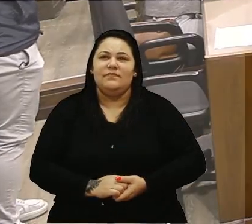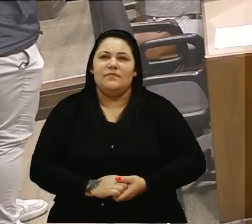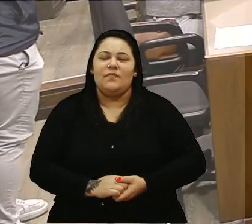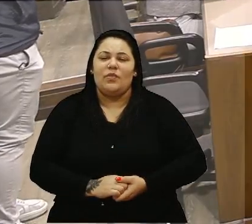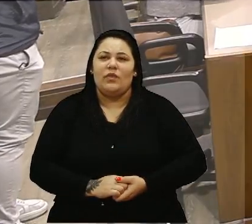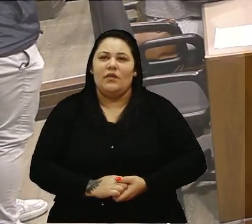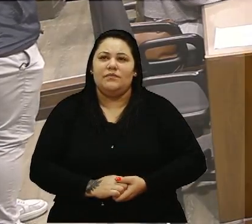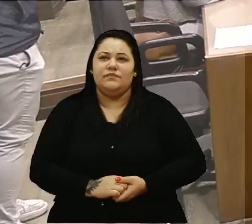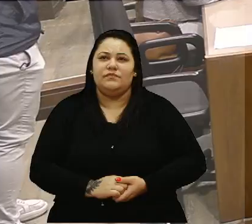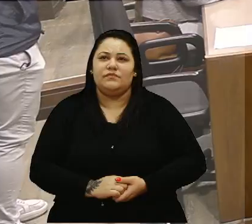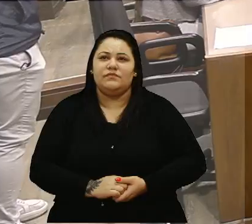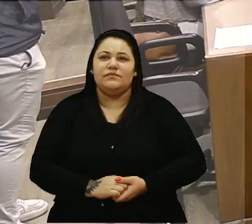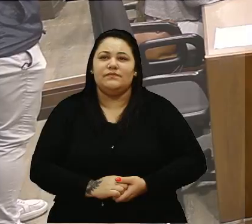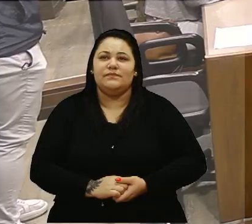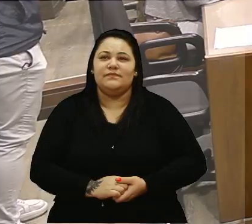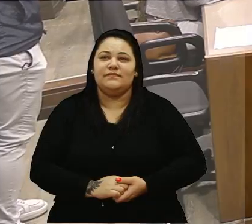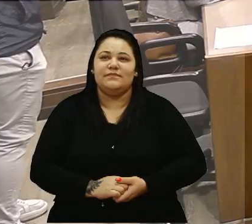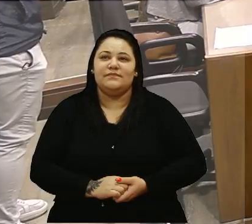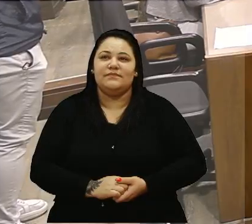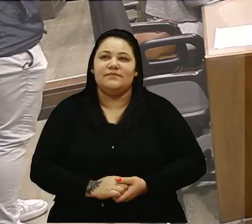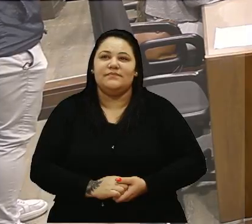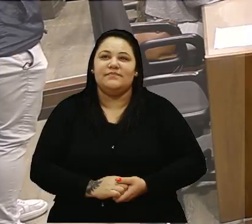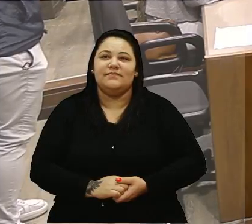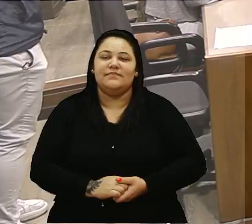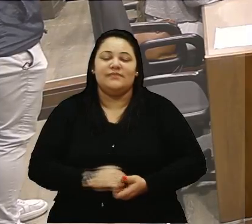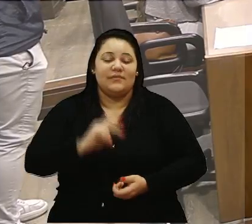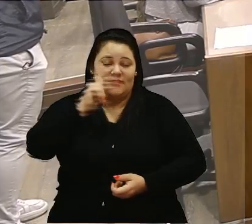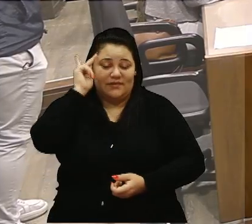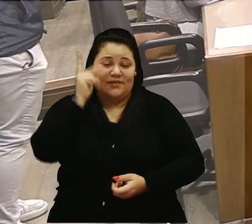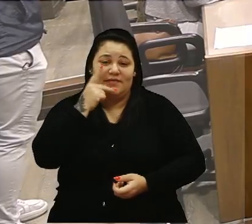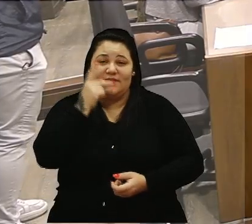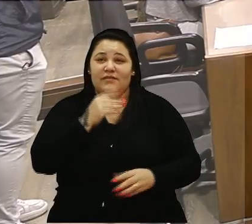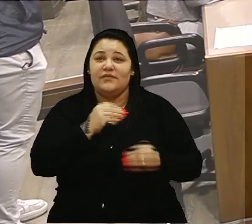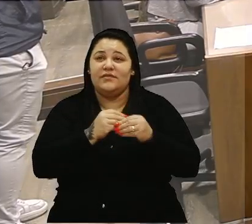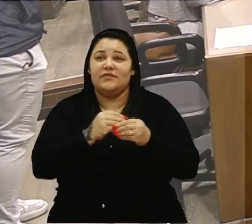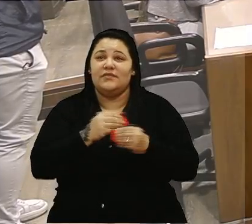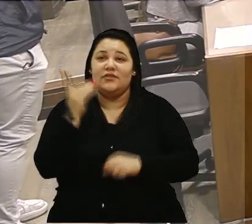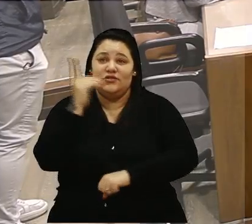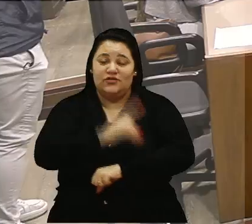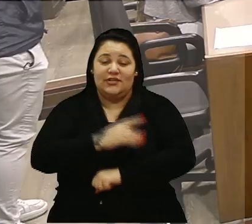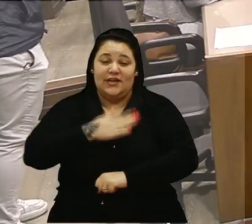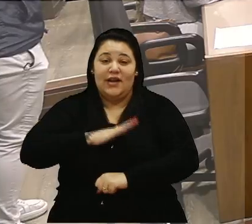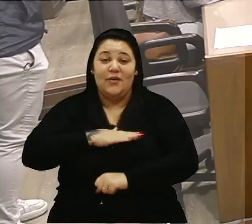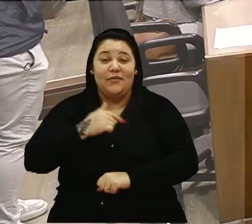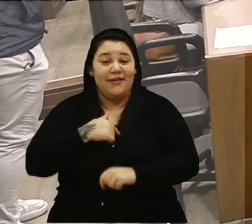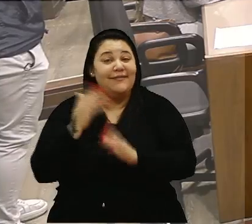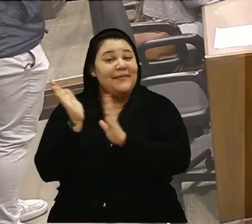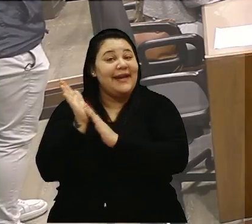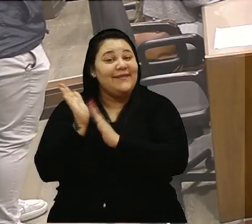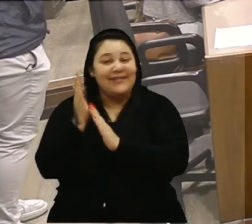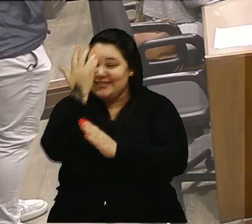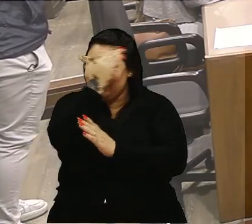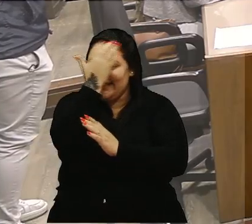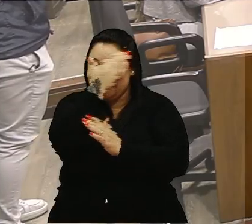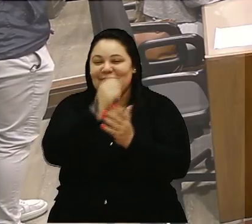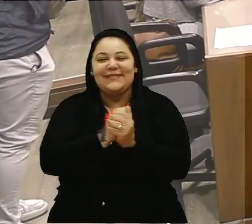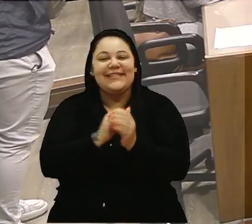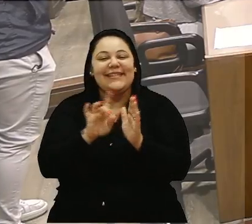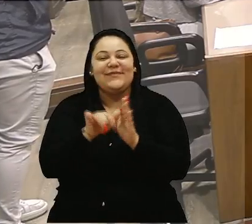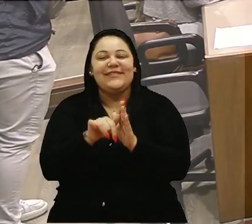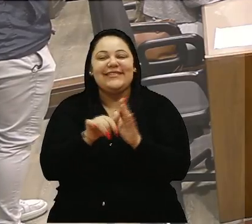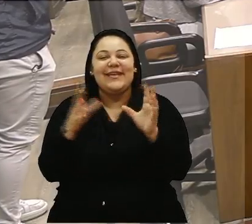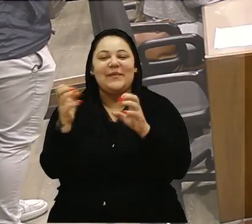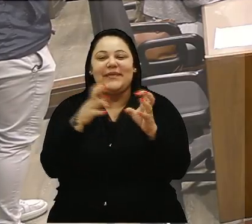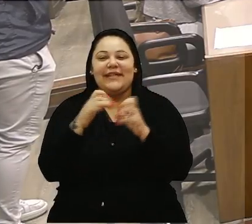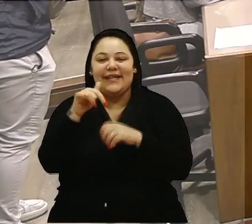Não, tranquilo, pessoal. Isso aí foi a minha colaboração hoje. O dia estava calmo, elogiei o prefeito e, no fim, acabou assim,